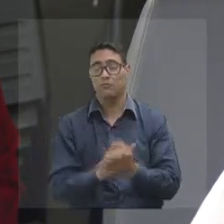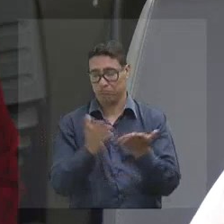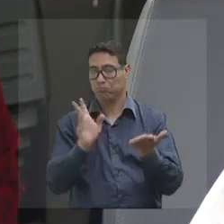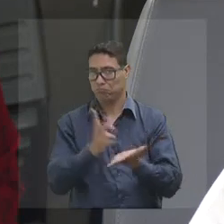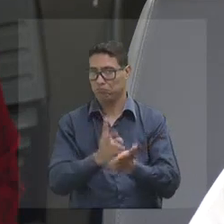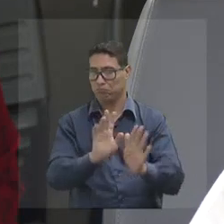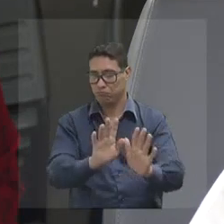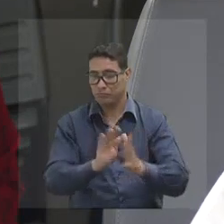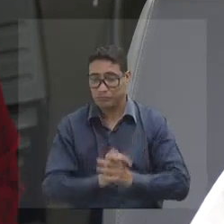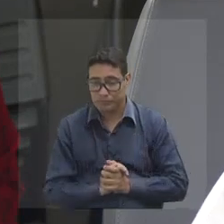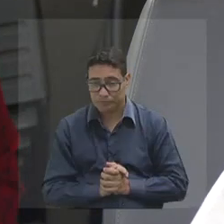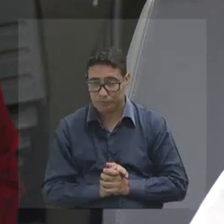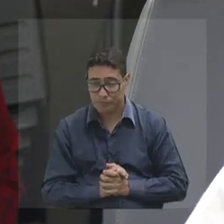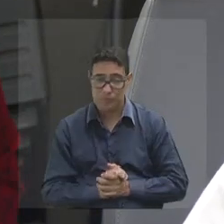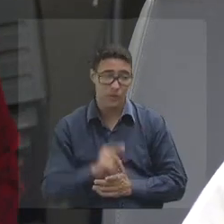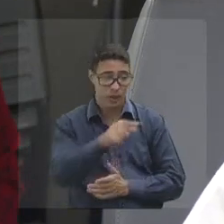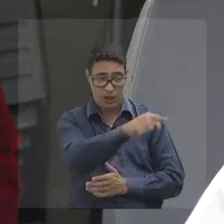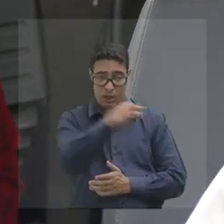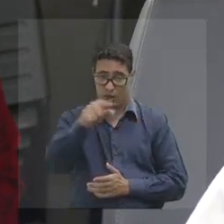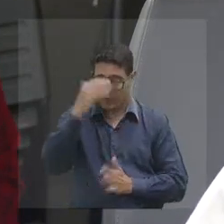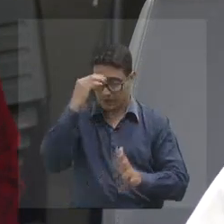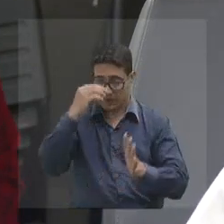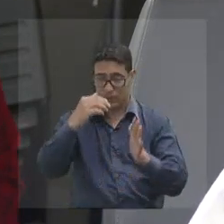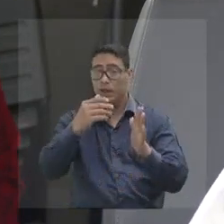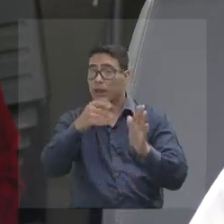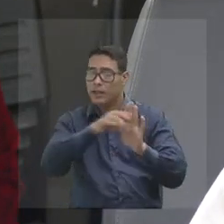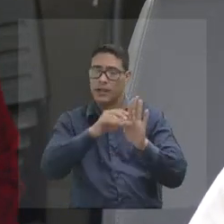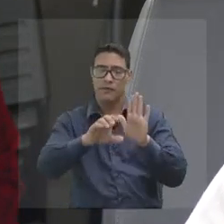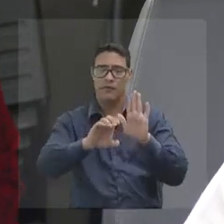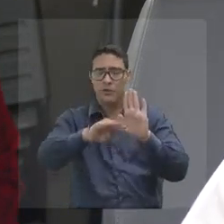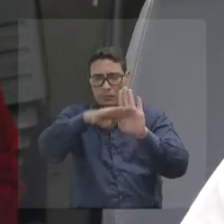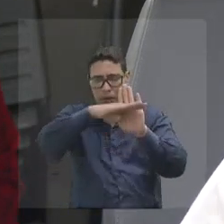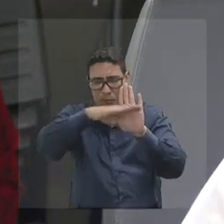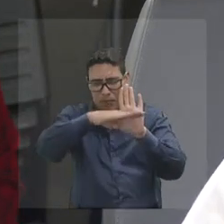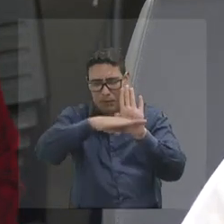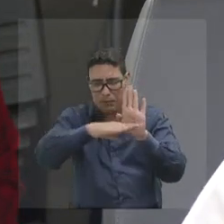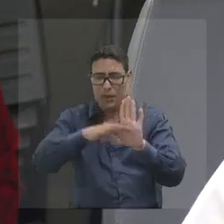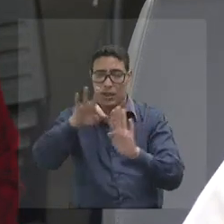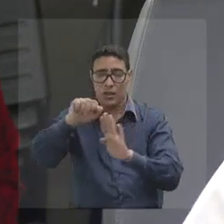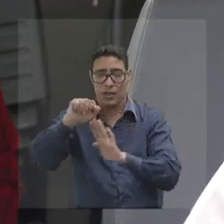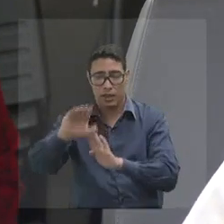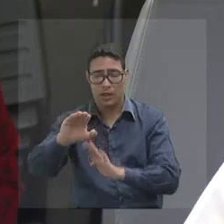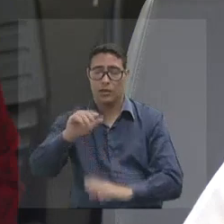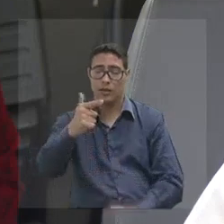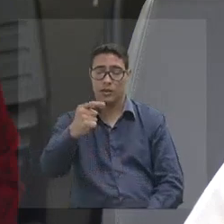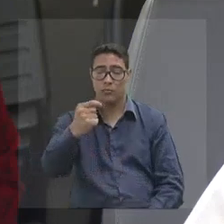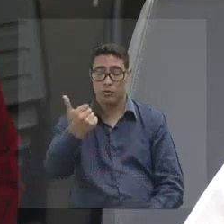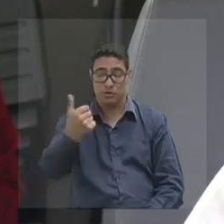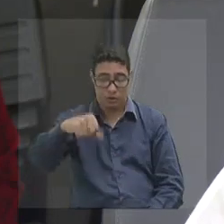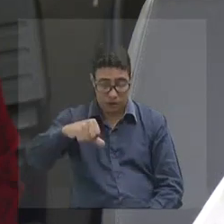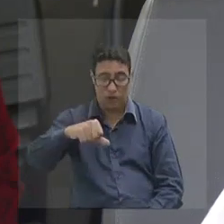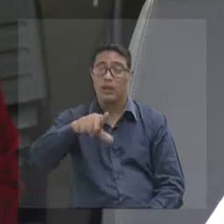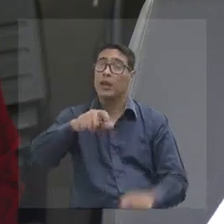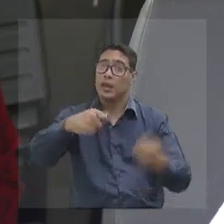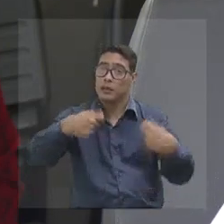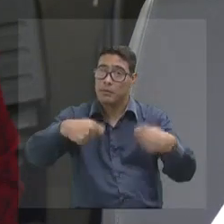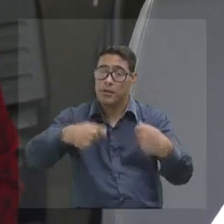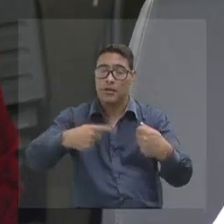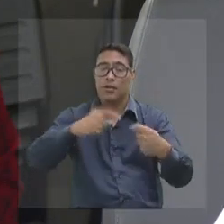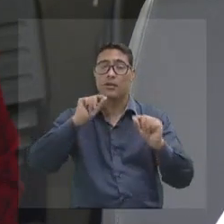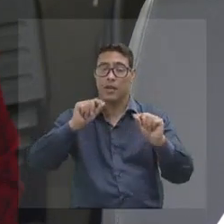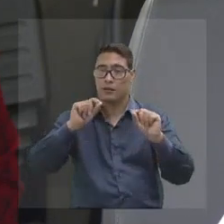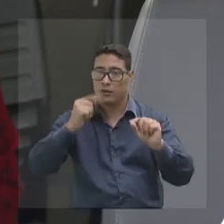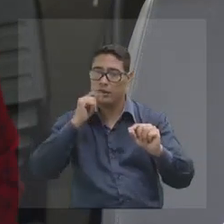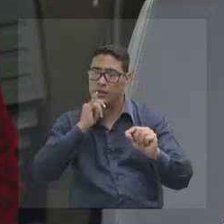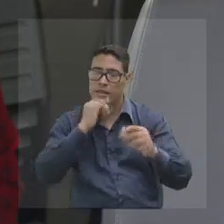forma o descumprimento reiterado das cláusulas do taque firmado em 2019 deveria ter provocado a rescisão